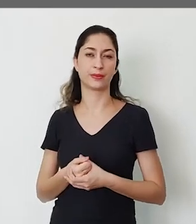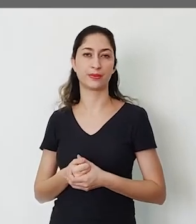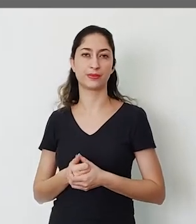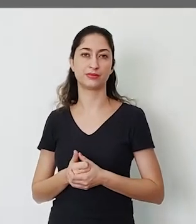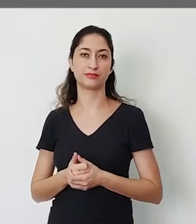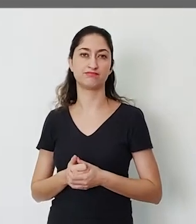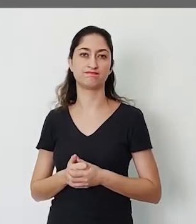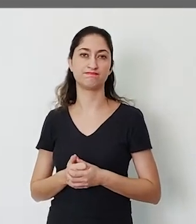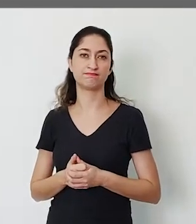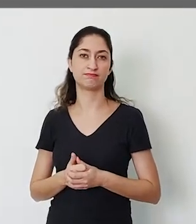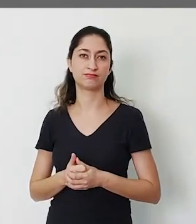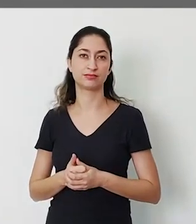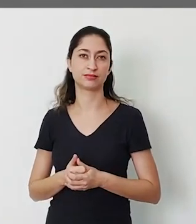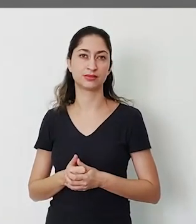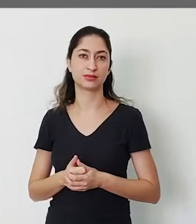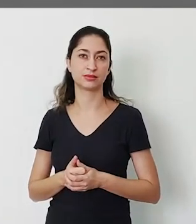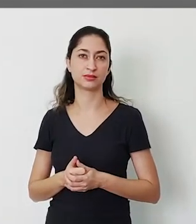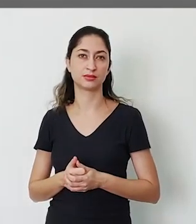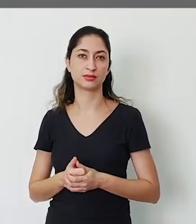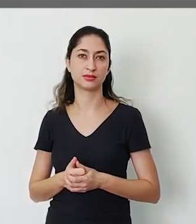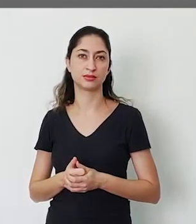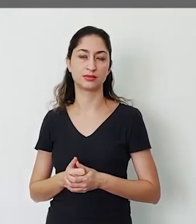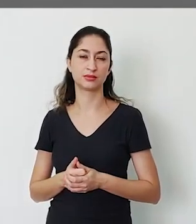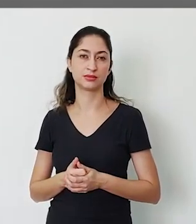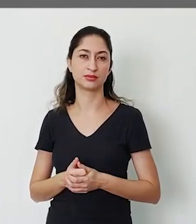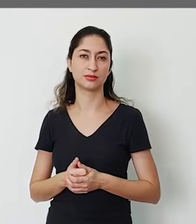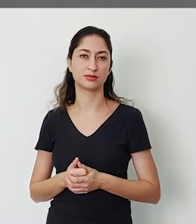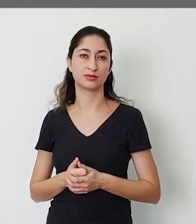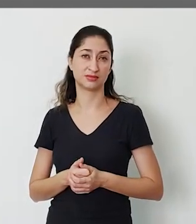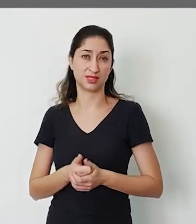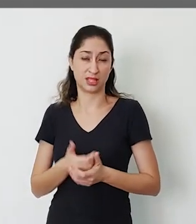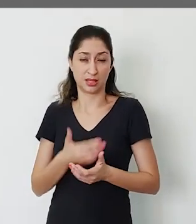se incorpora nesses espaços culturais também?